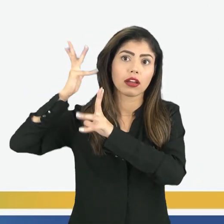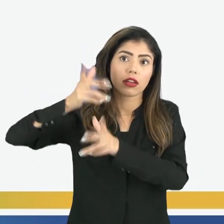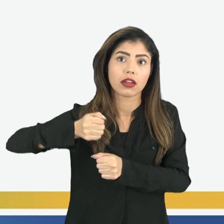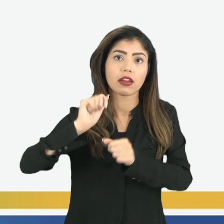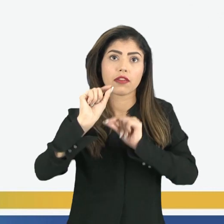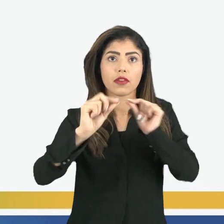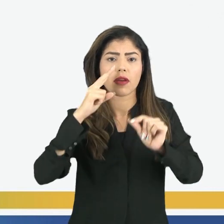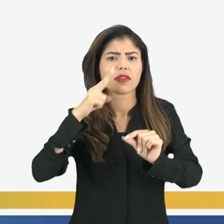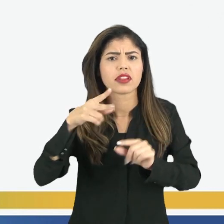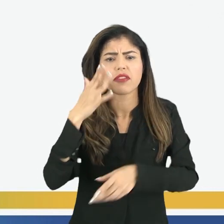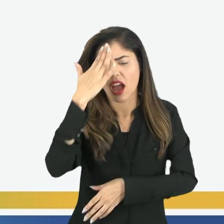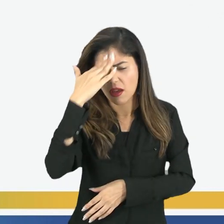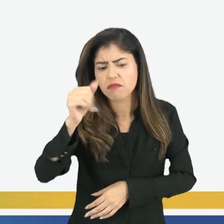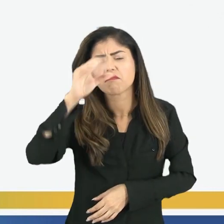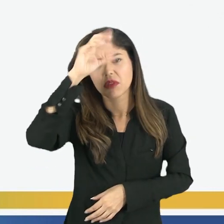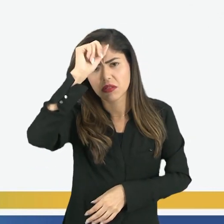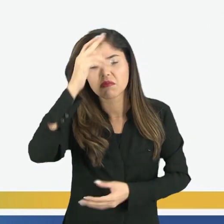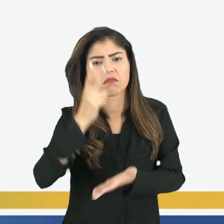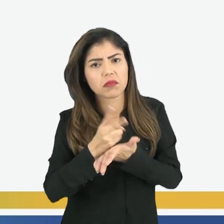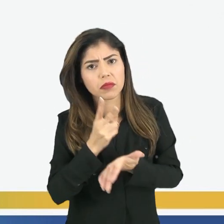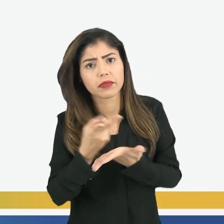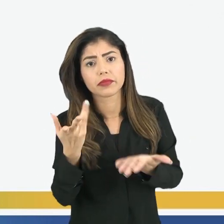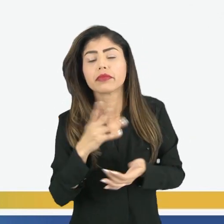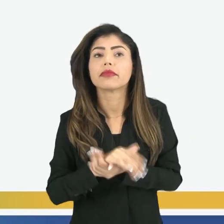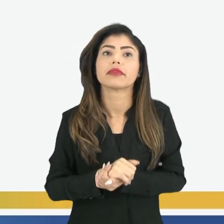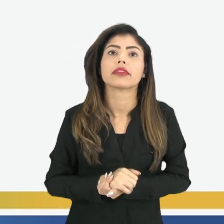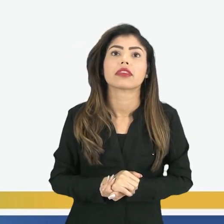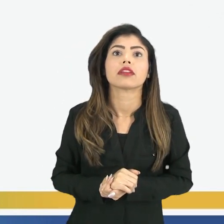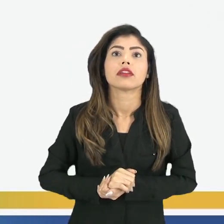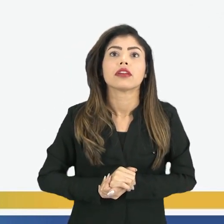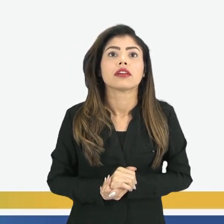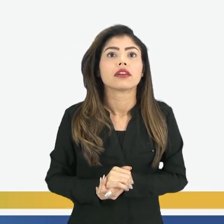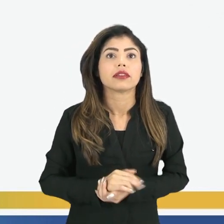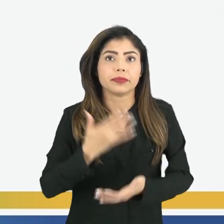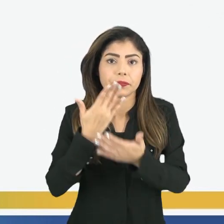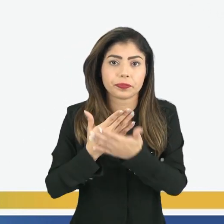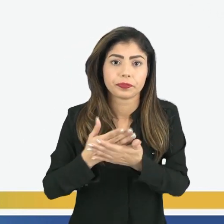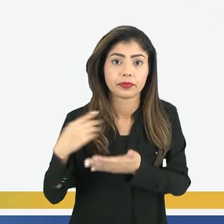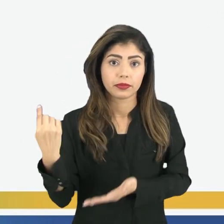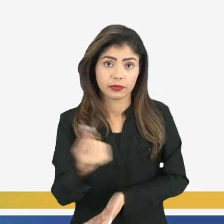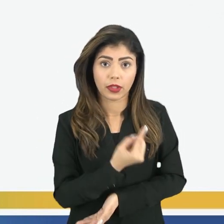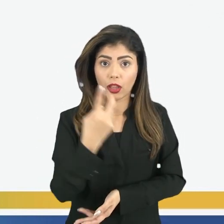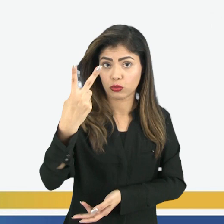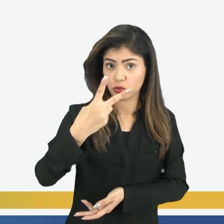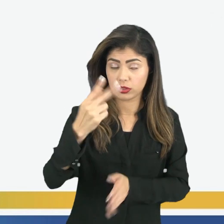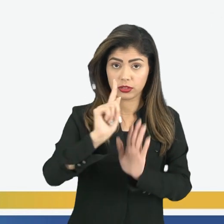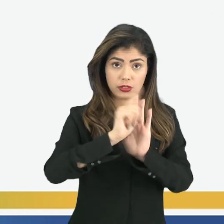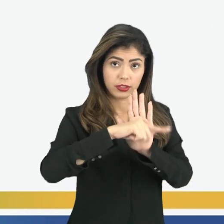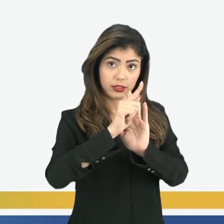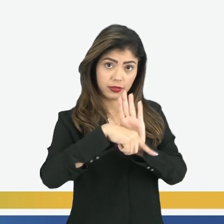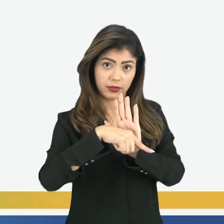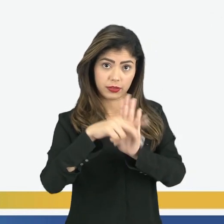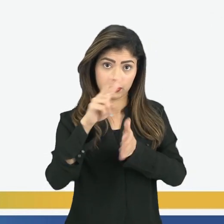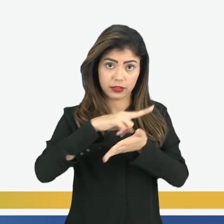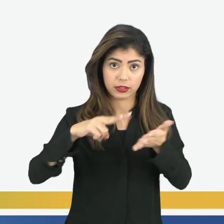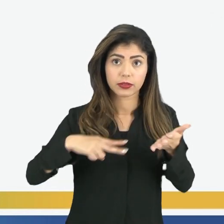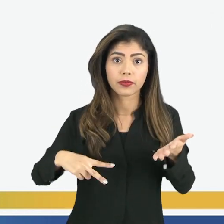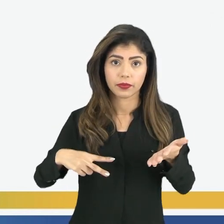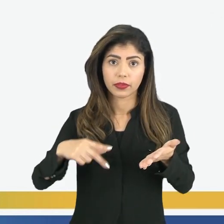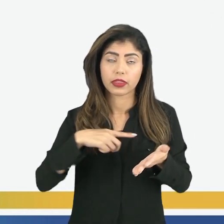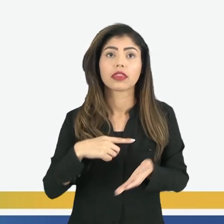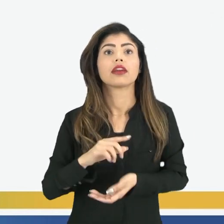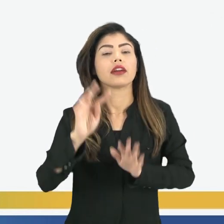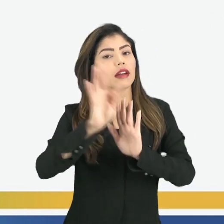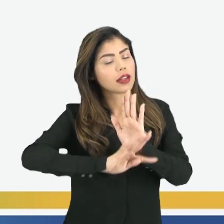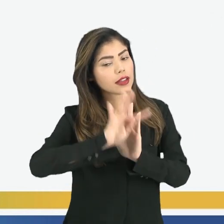aulas para ver se vocês aprenderam mesmo. Então, nós estudamos dois gêneros bem conhecidos do leitor,